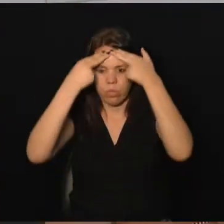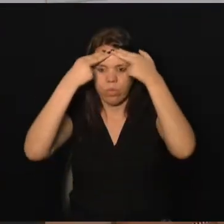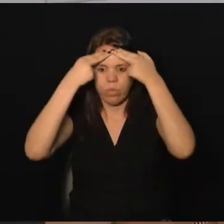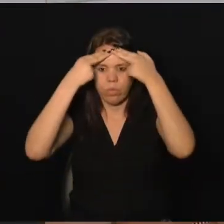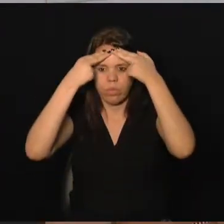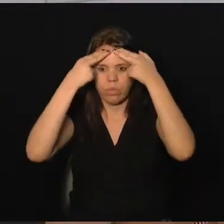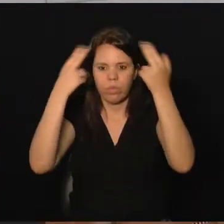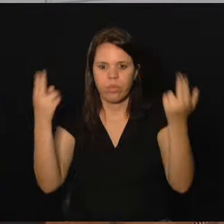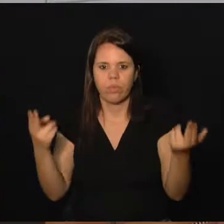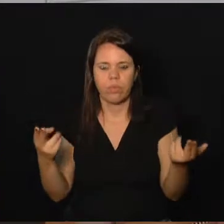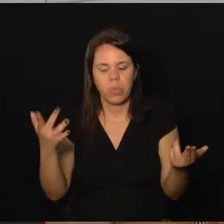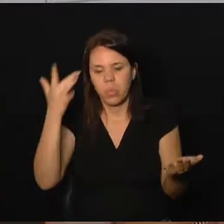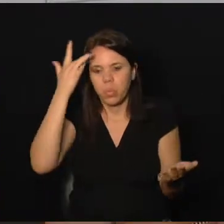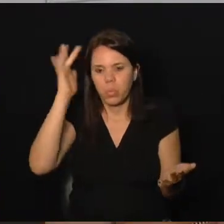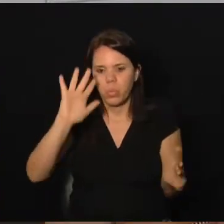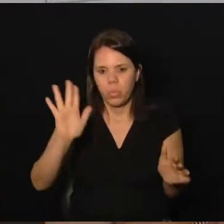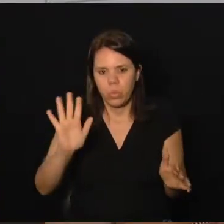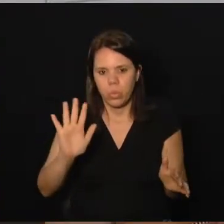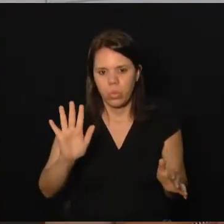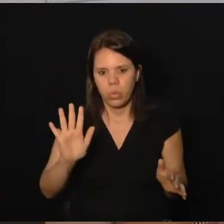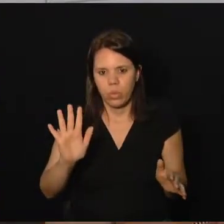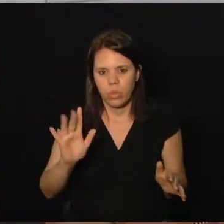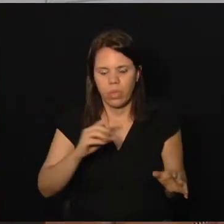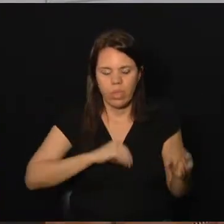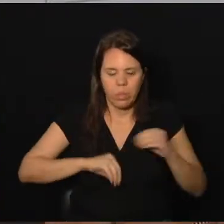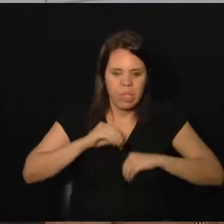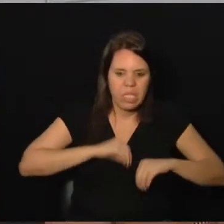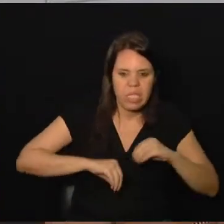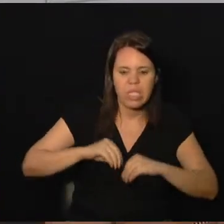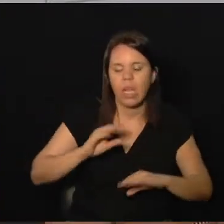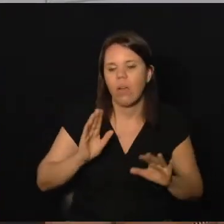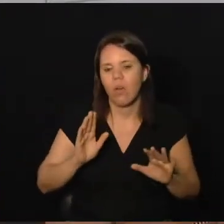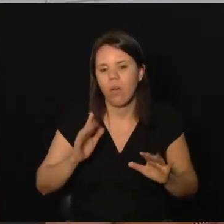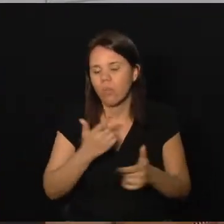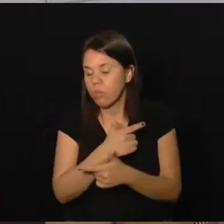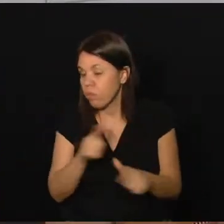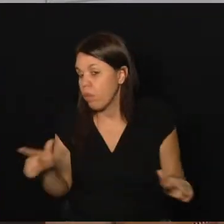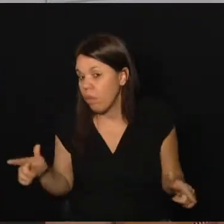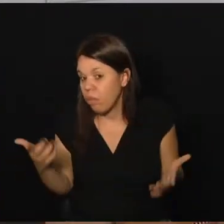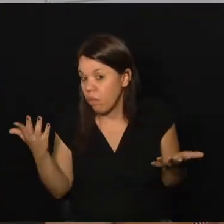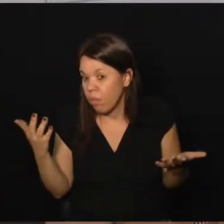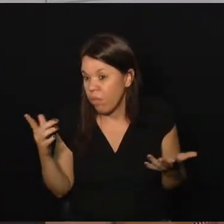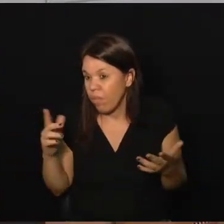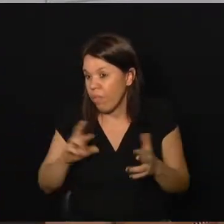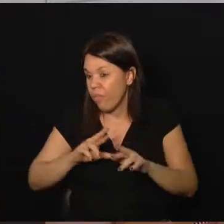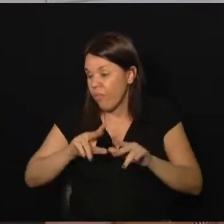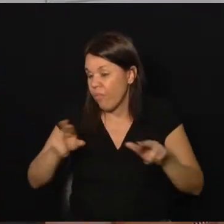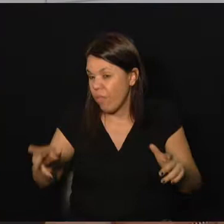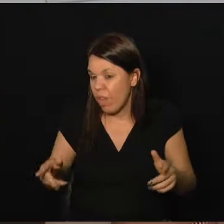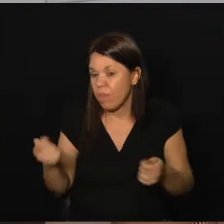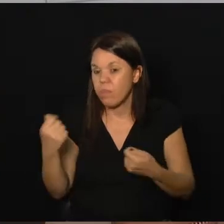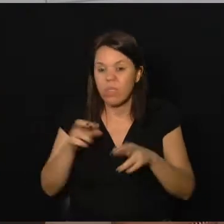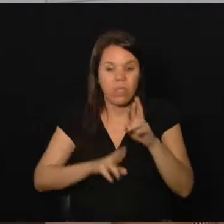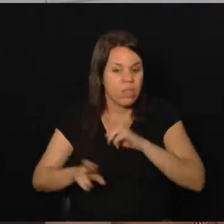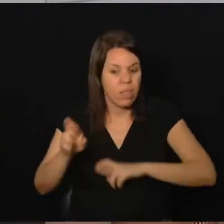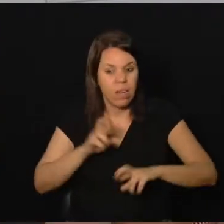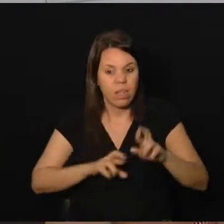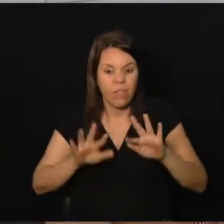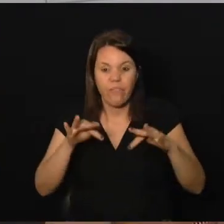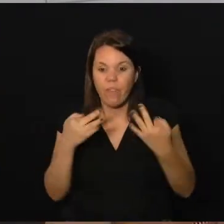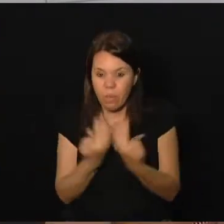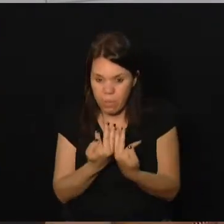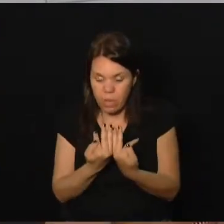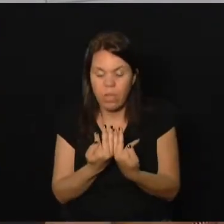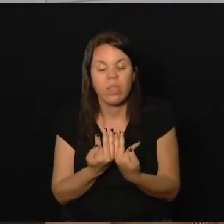né? A gente não sabe se essa pessoa já tem depressão, se não tem. Então, existem vários fatores que precisam ser analisados, e a família precisa